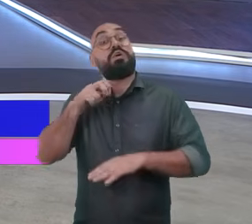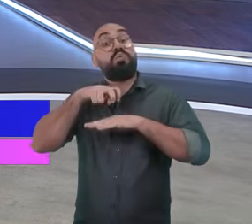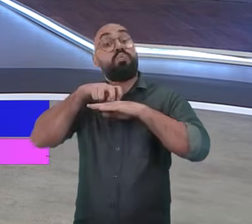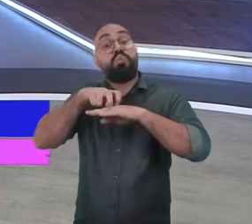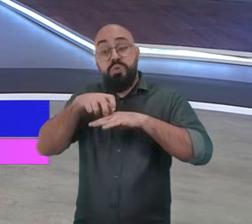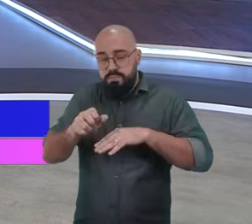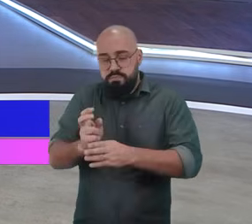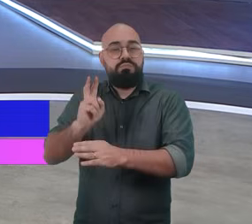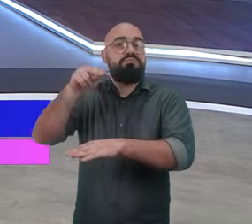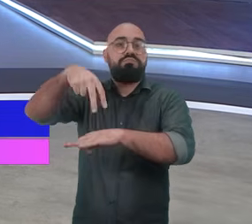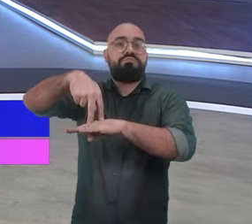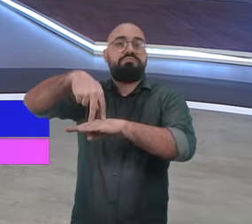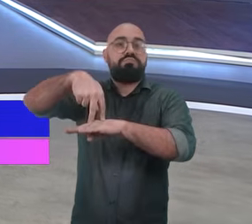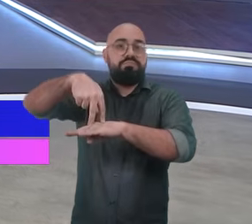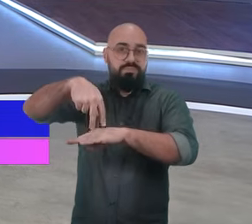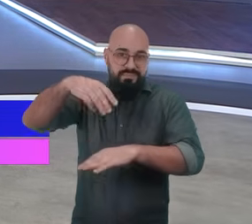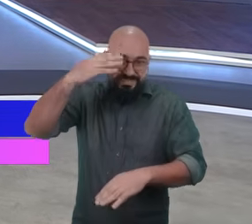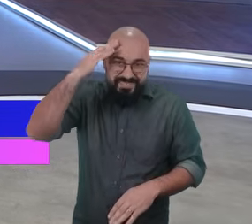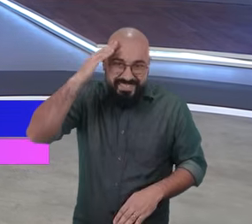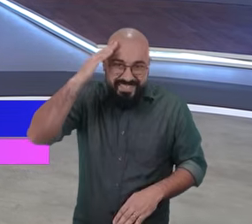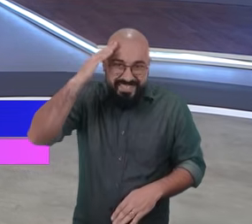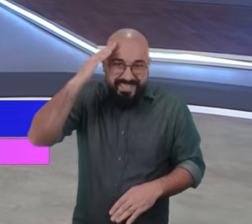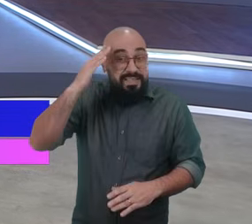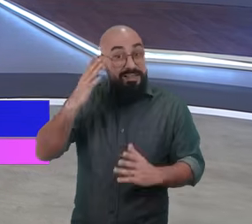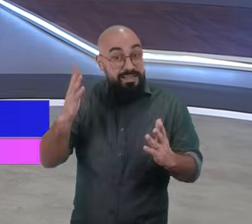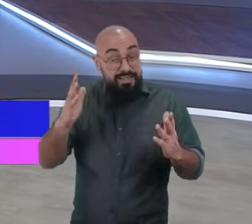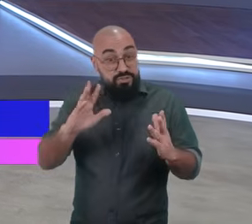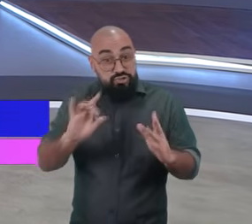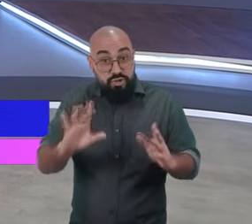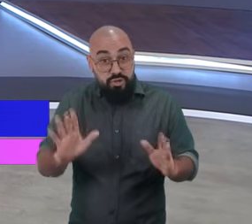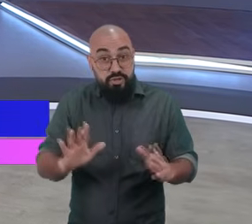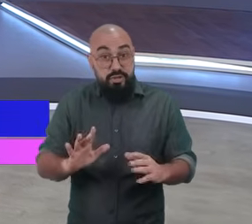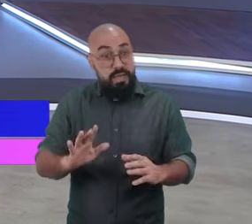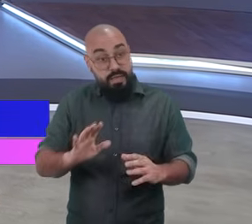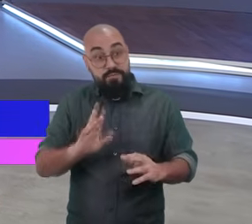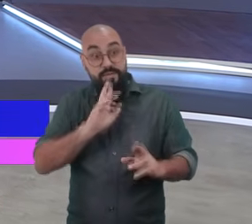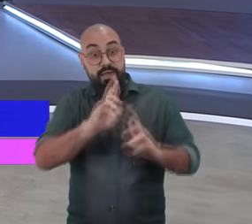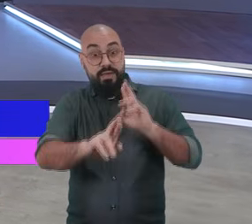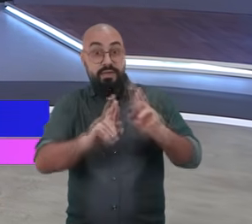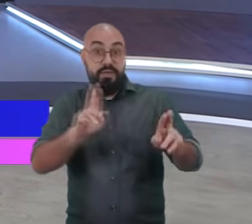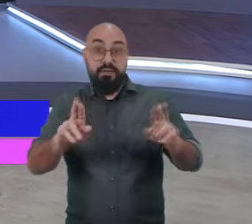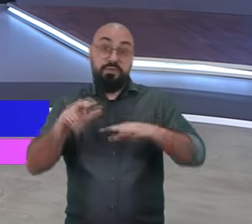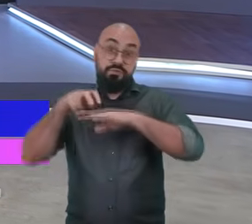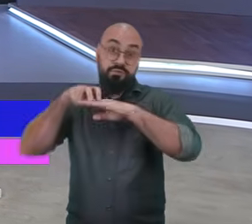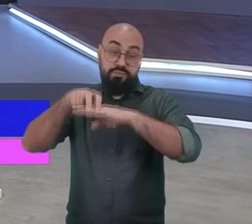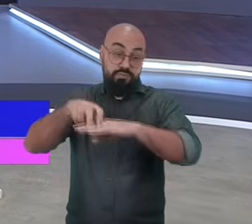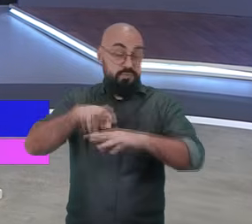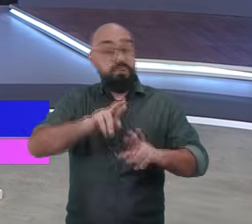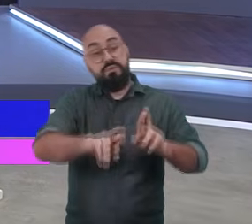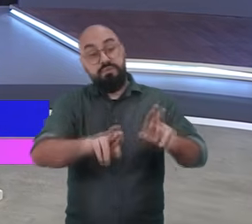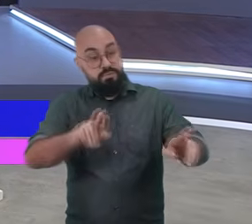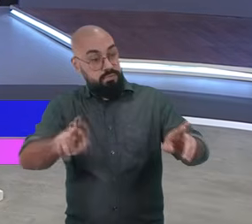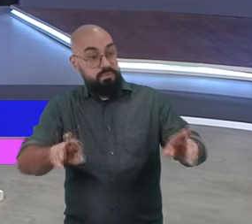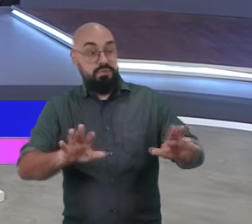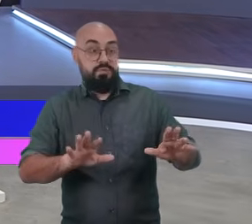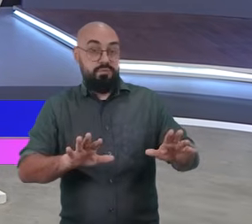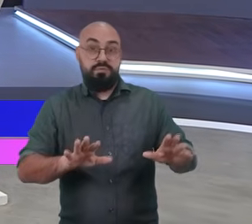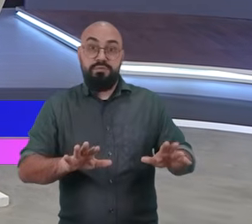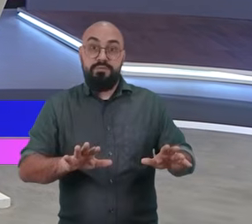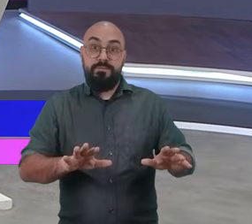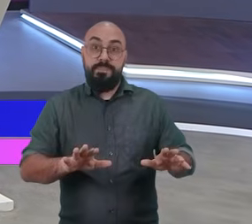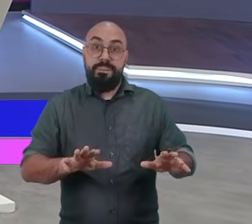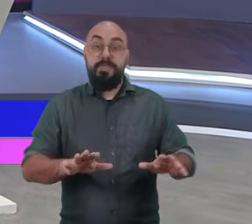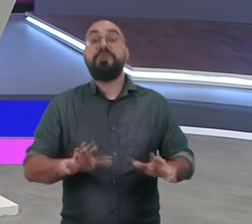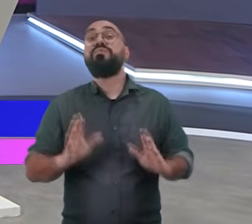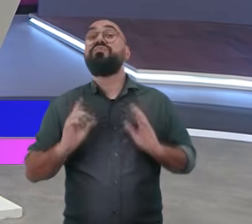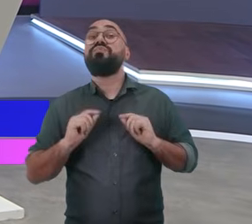despertar. E a Bíblia está dizendo que as pessoas receberão a retribuição quando Cristo retornar. Neste